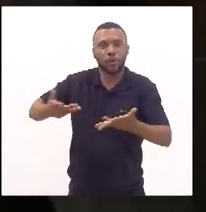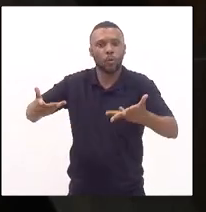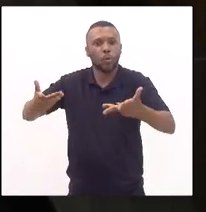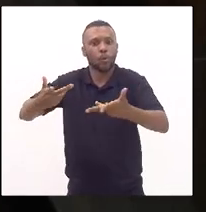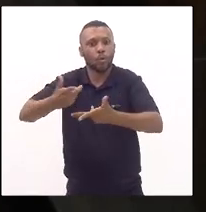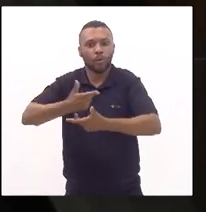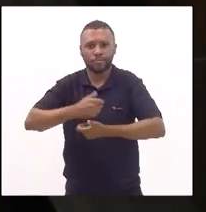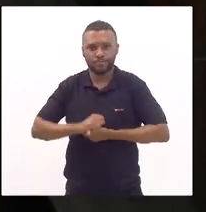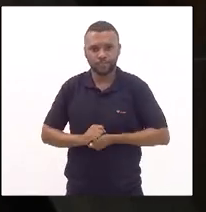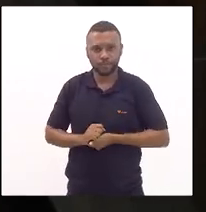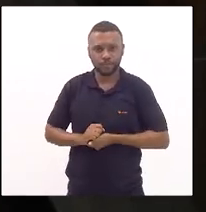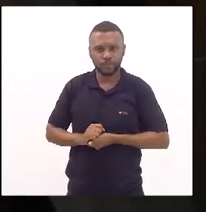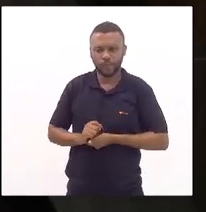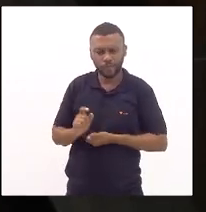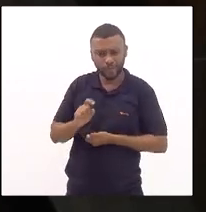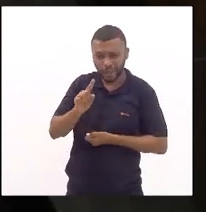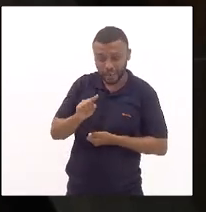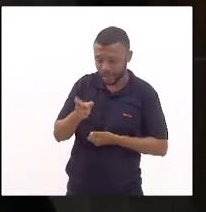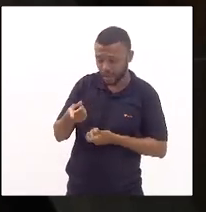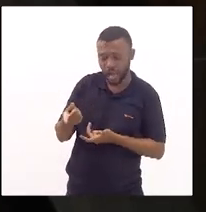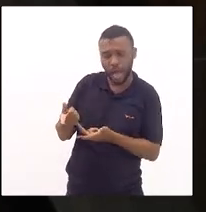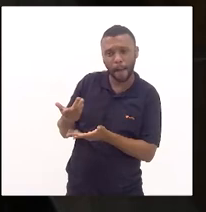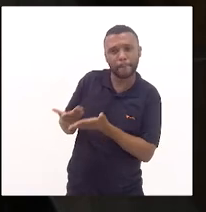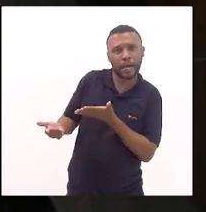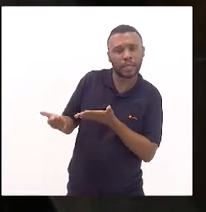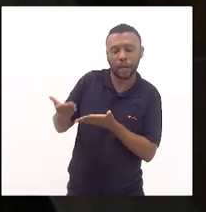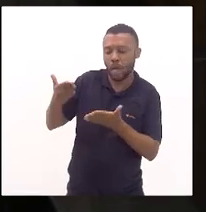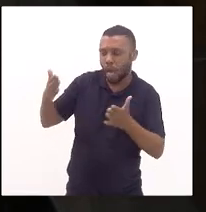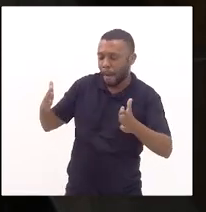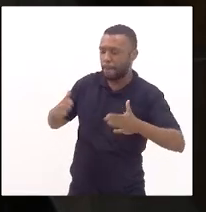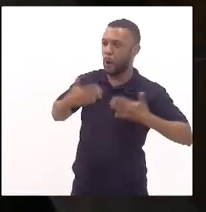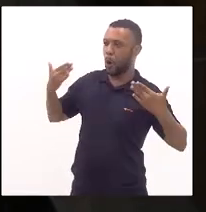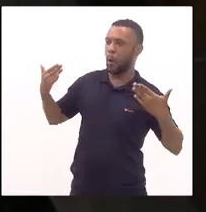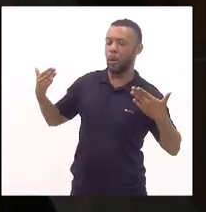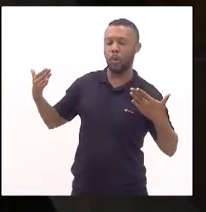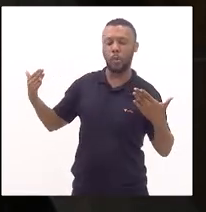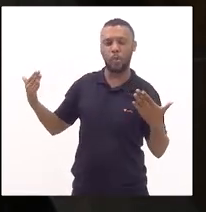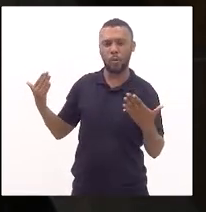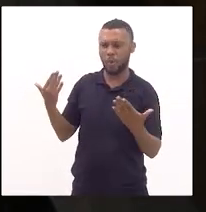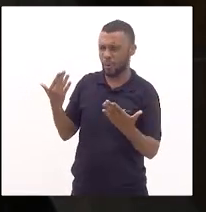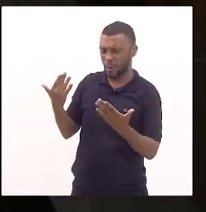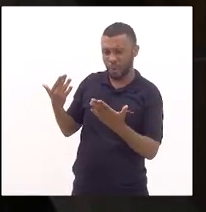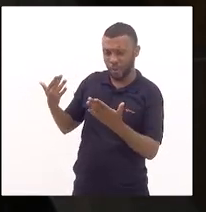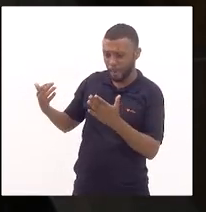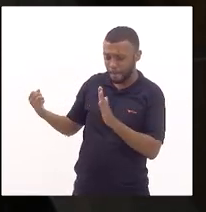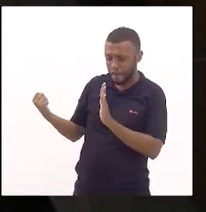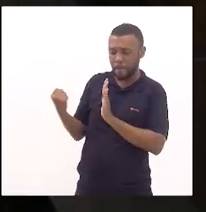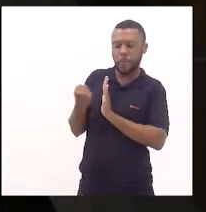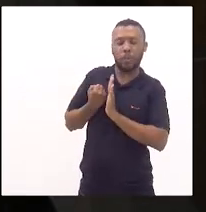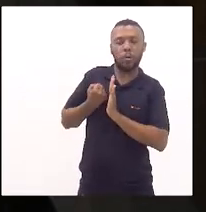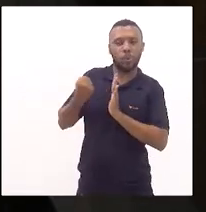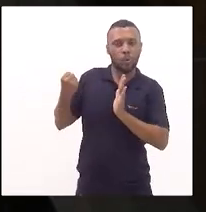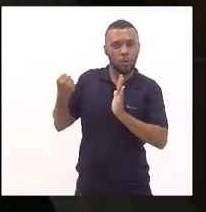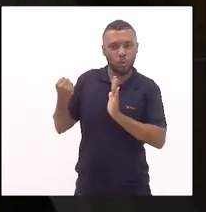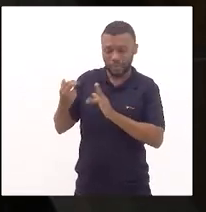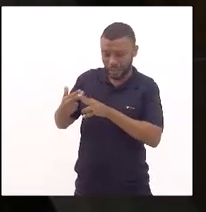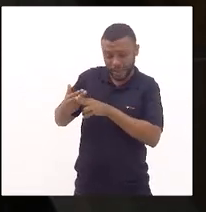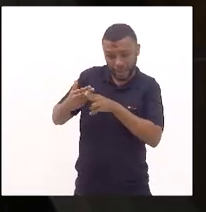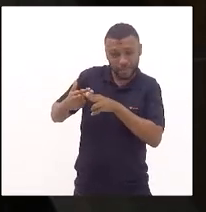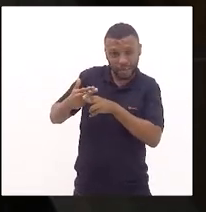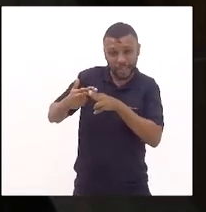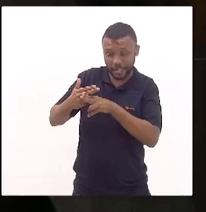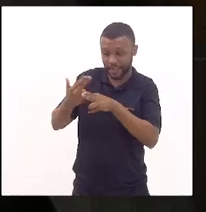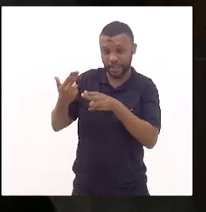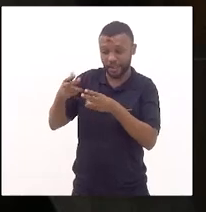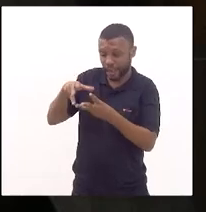que a perda não avisa? Será que chega de repente, com seu punhal de dentes, amolados e afiados, a lâmina penetra